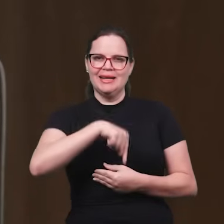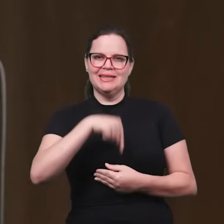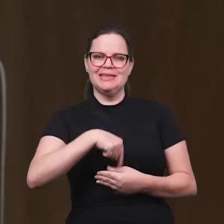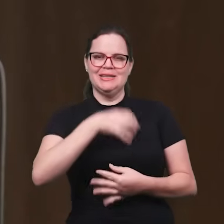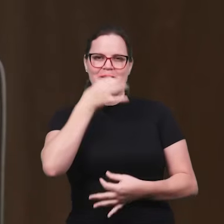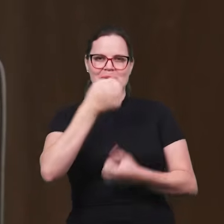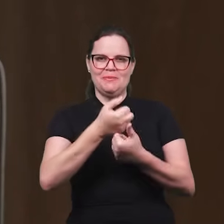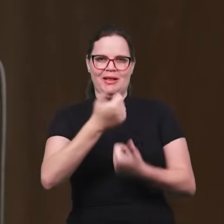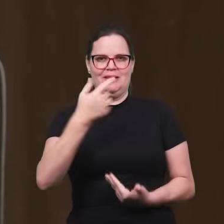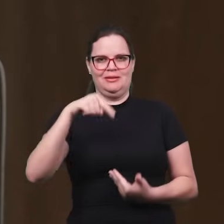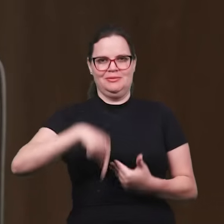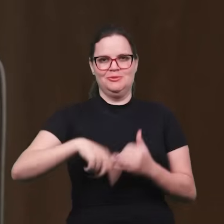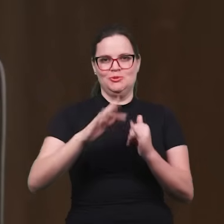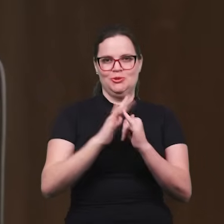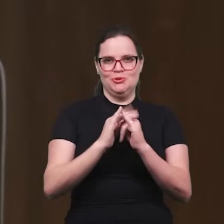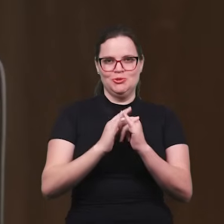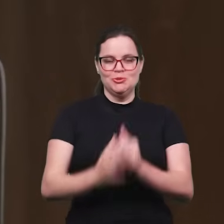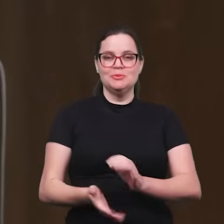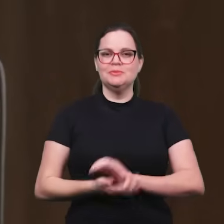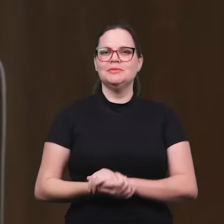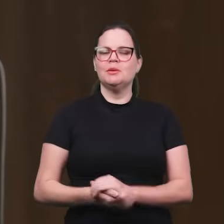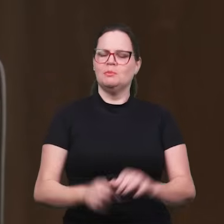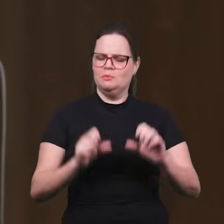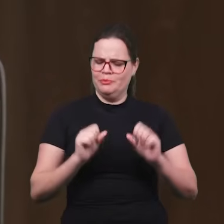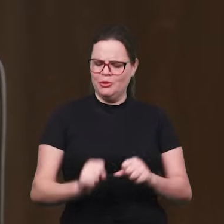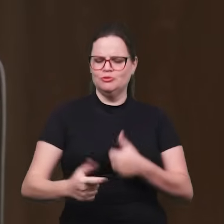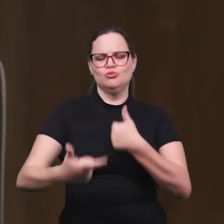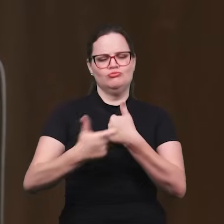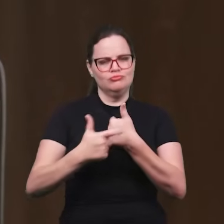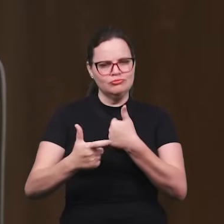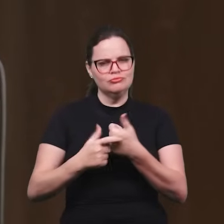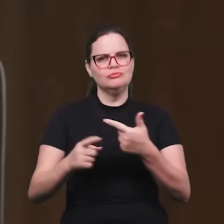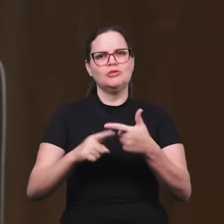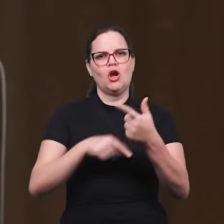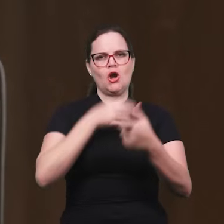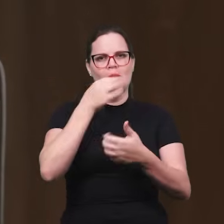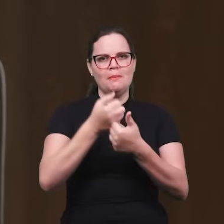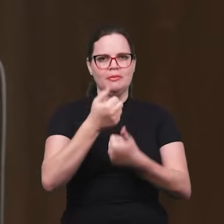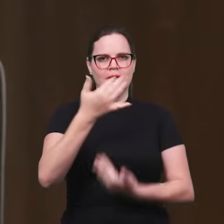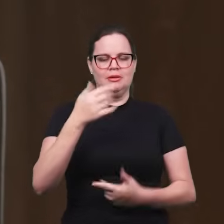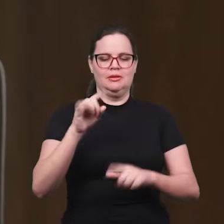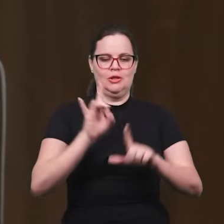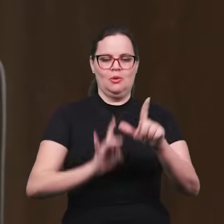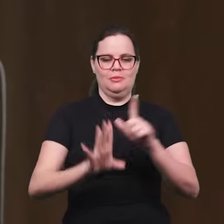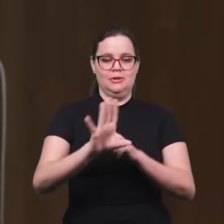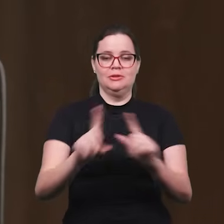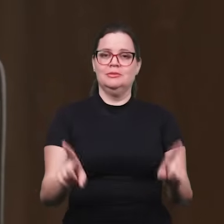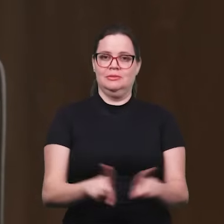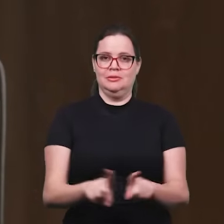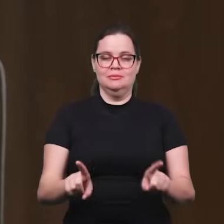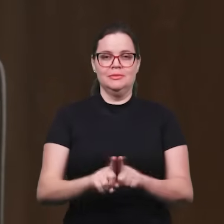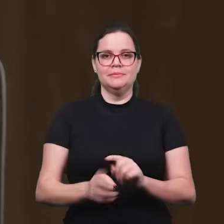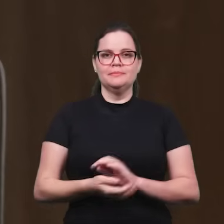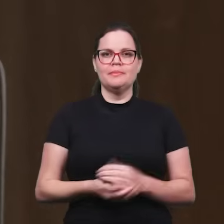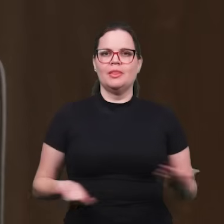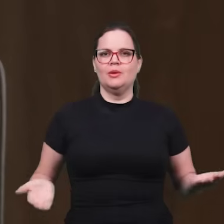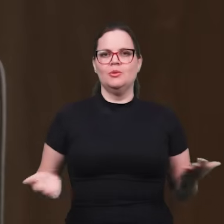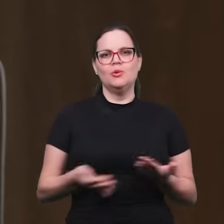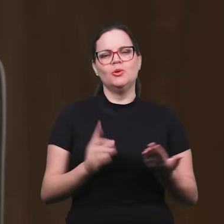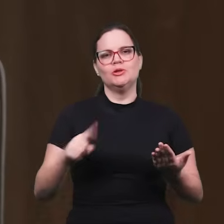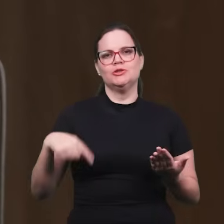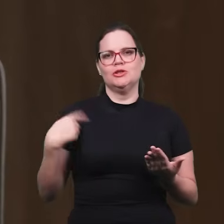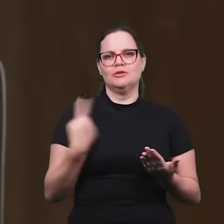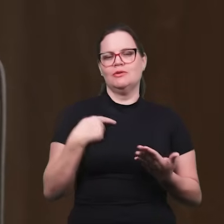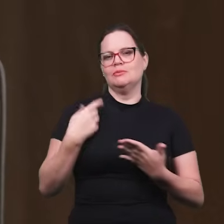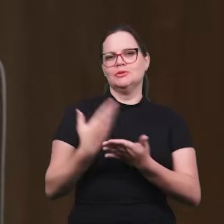pelo chat do YouTube. Pedimos que continuem curtindo, comentando e compartilhando. No programa de